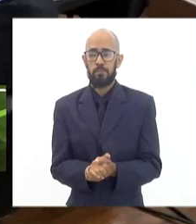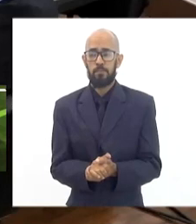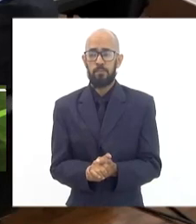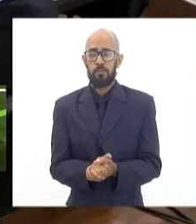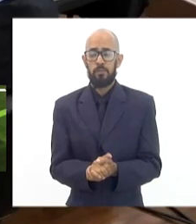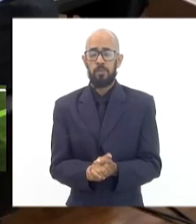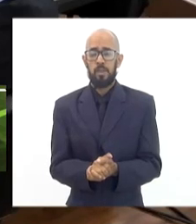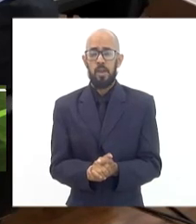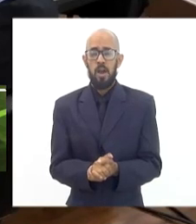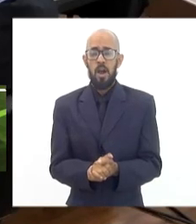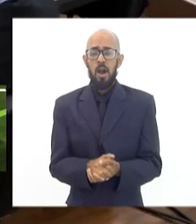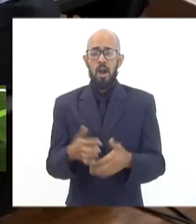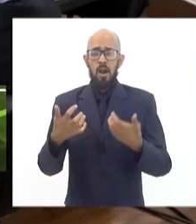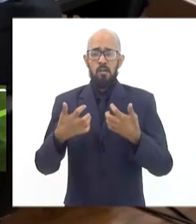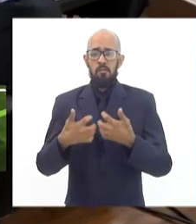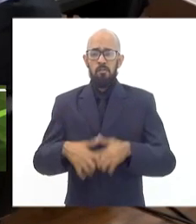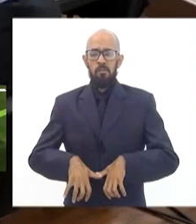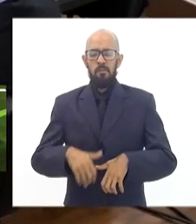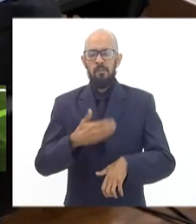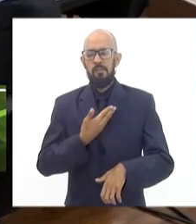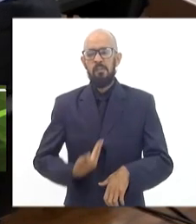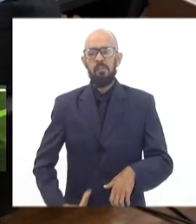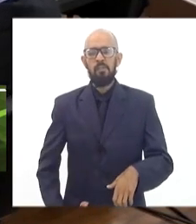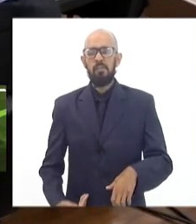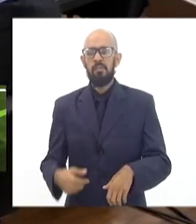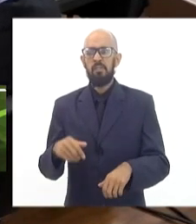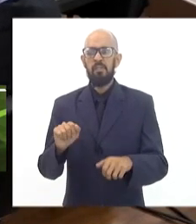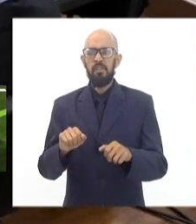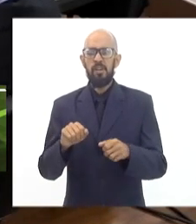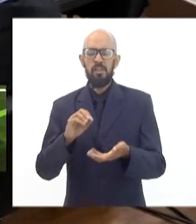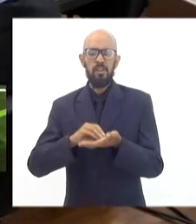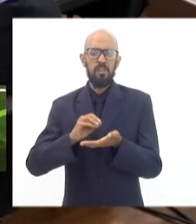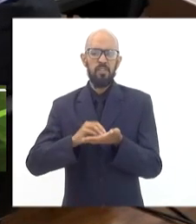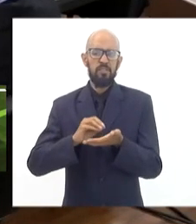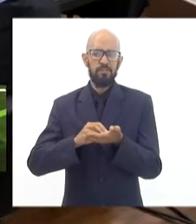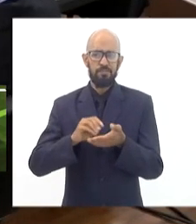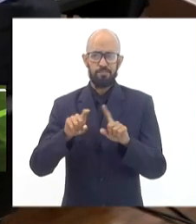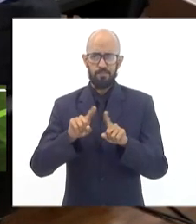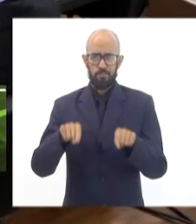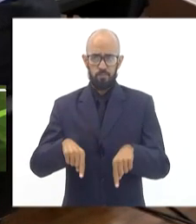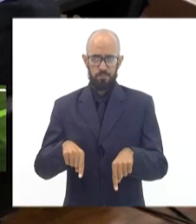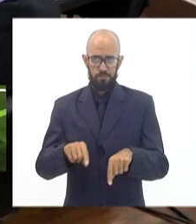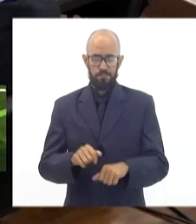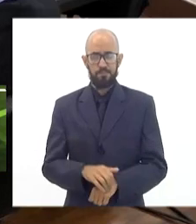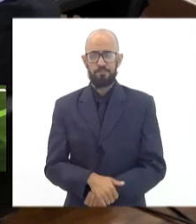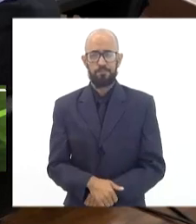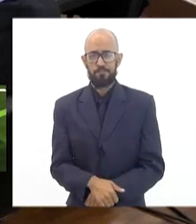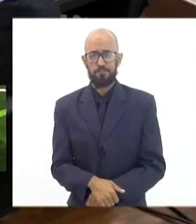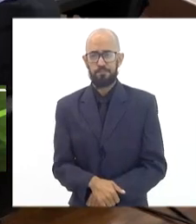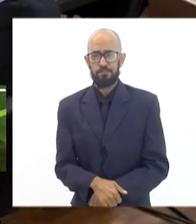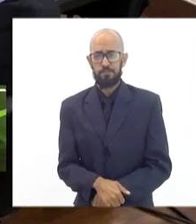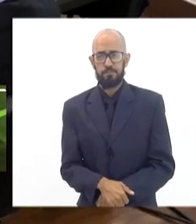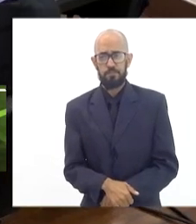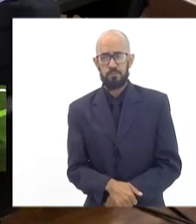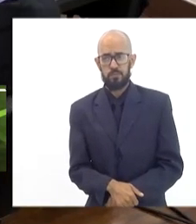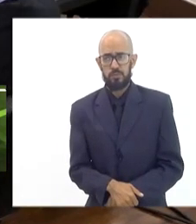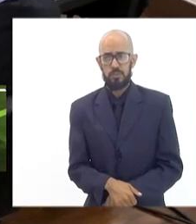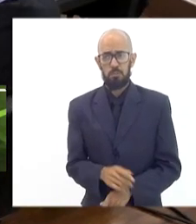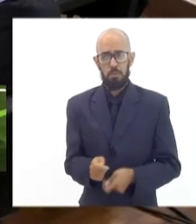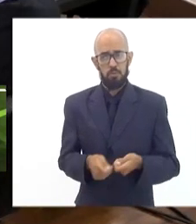é a máquina pública tava com cólica carência de quadros e para o